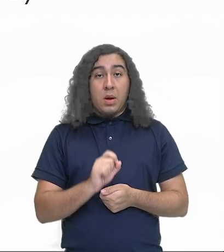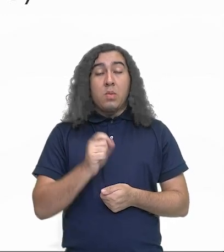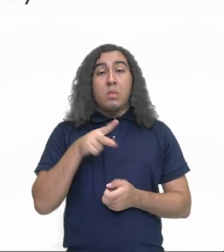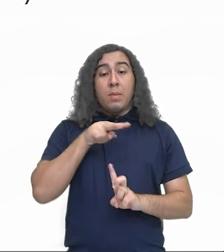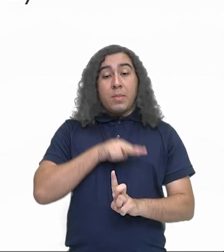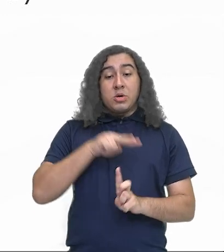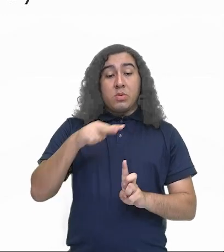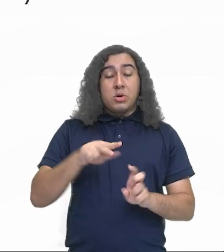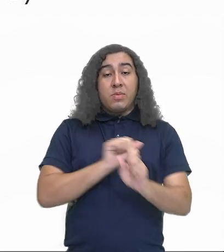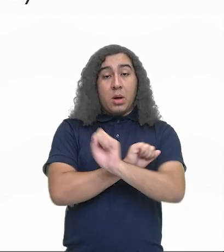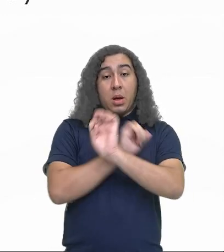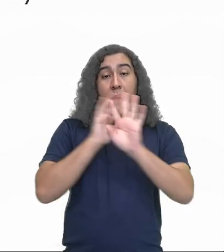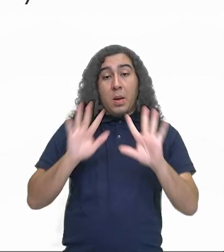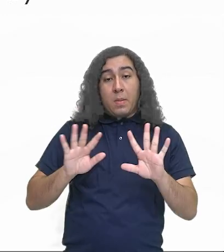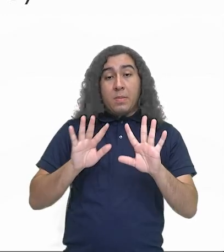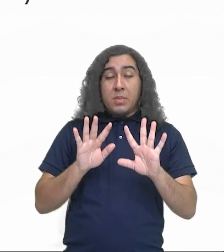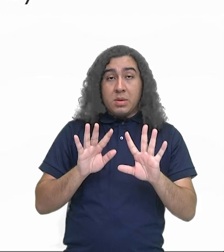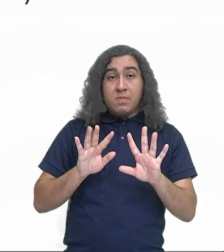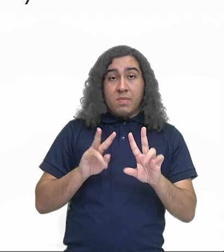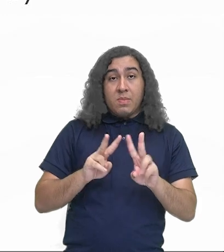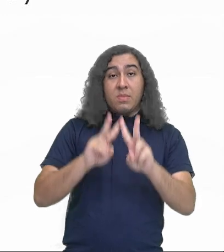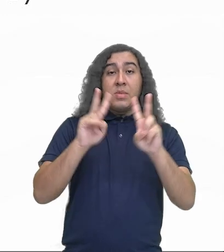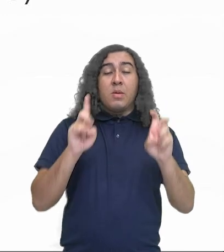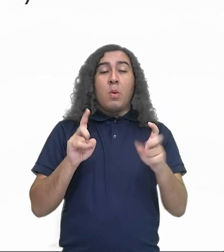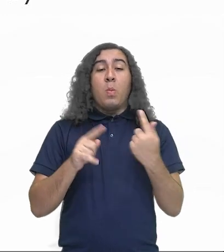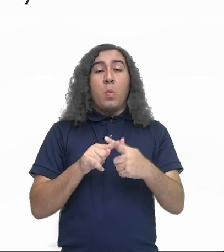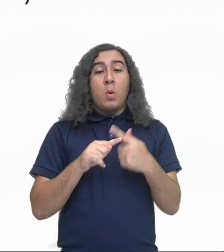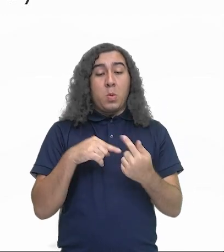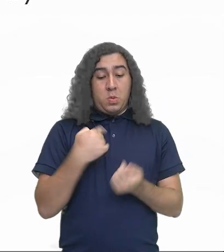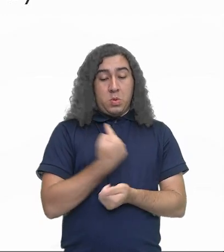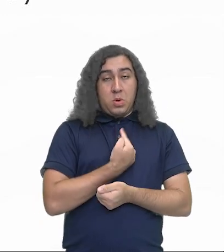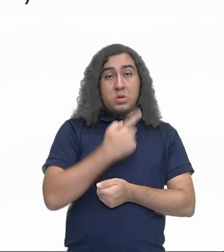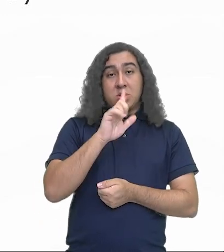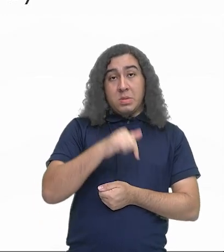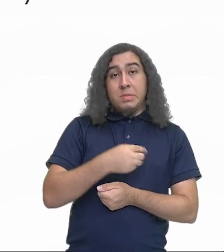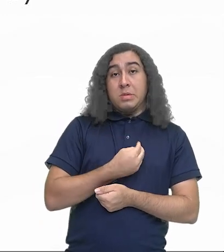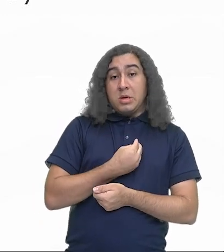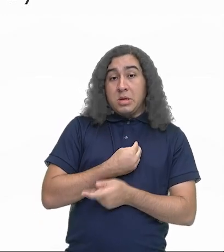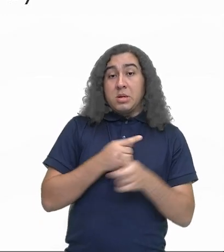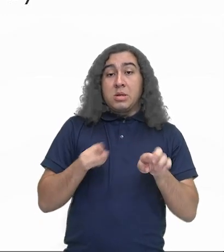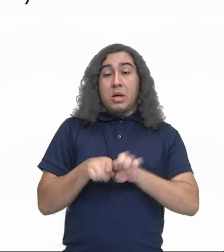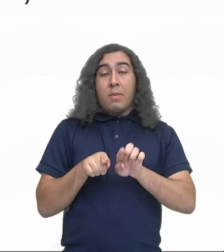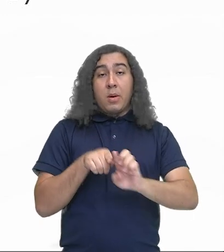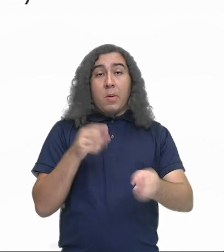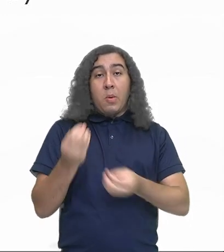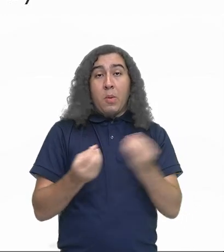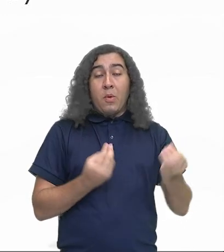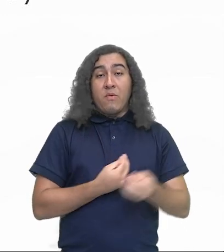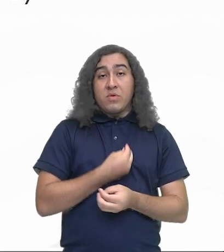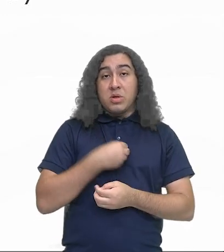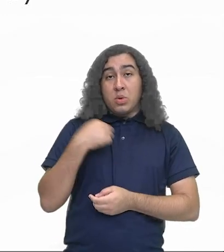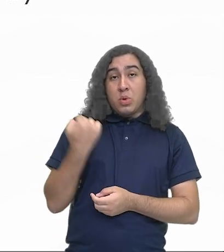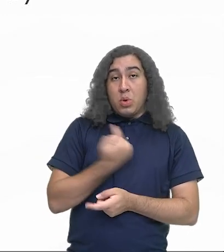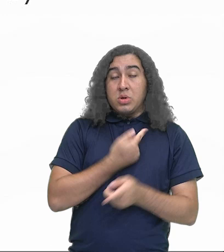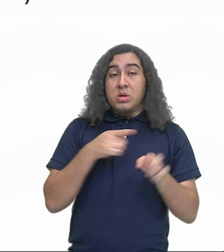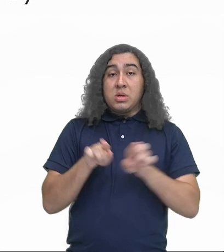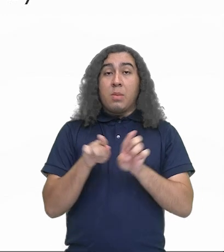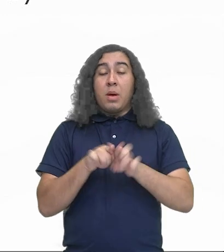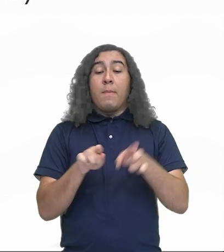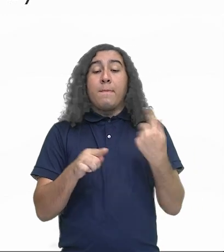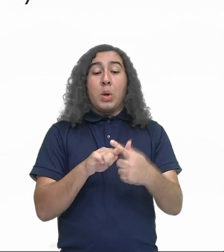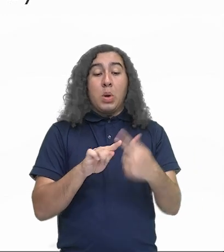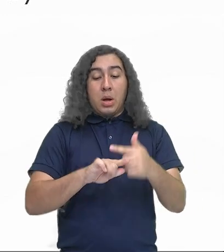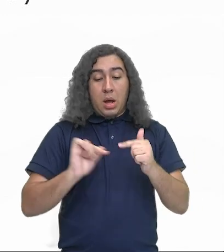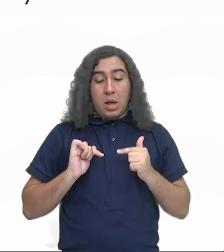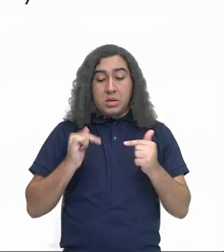ampla sobre por que somos como somos e por que agimos como agimos. Ou